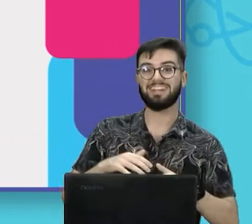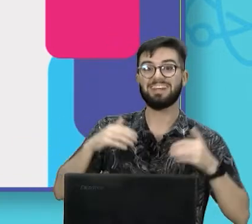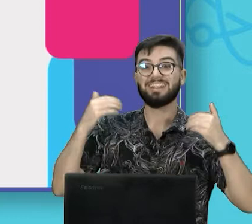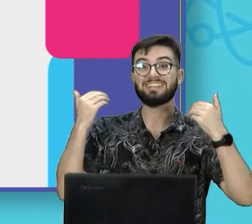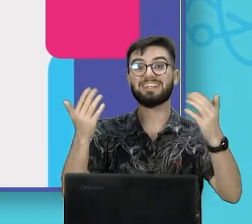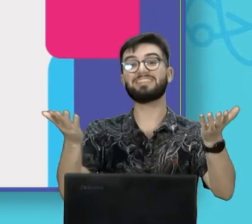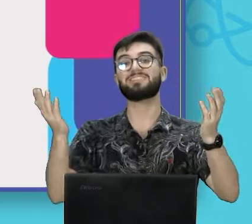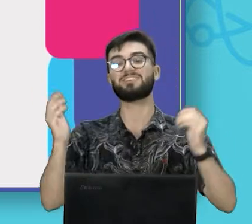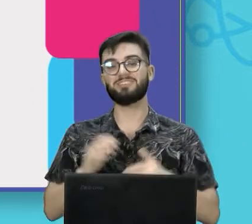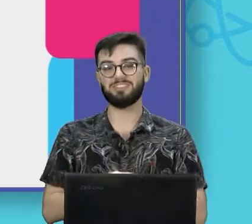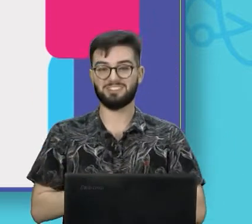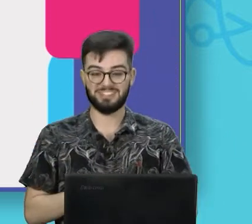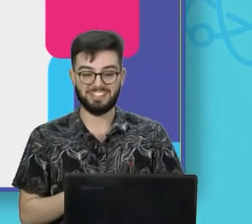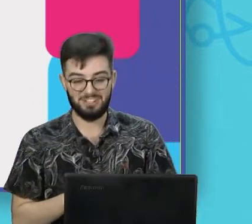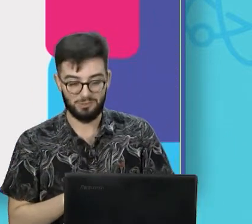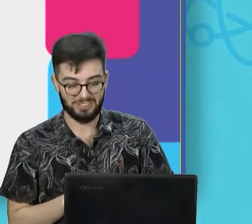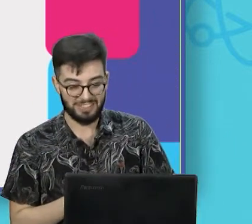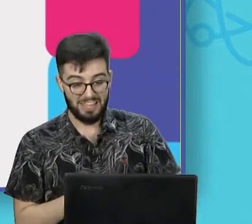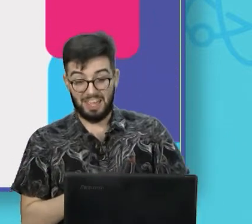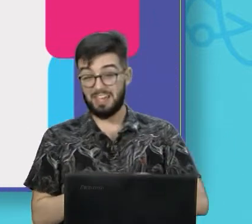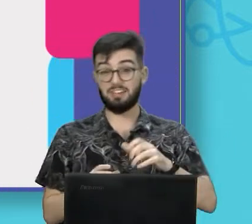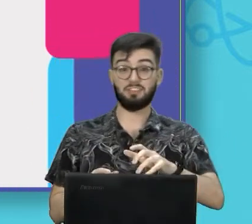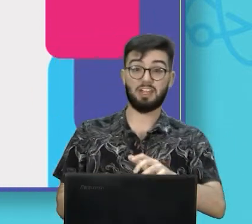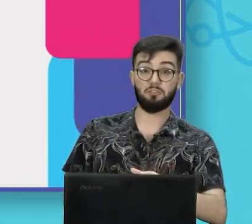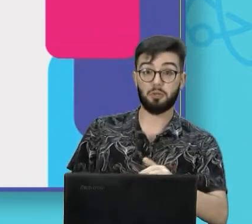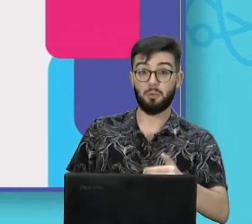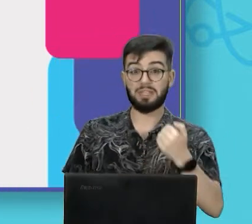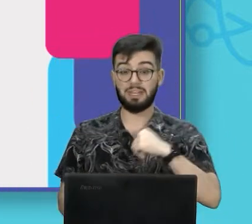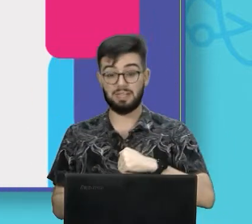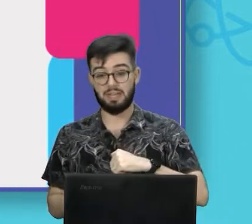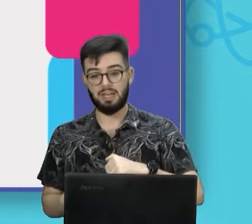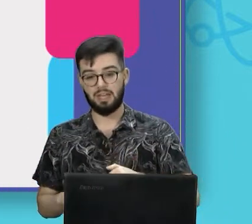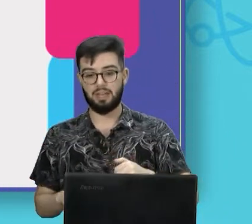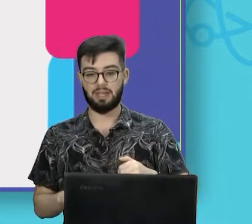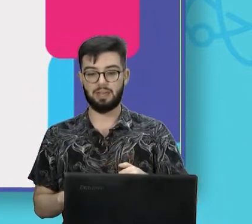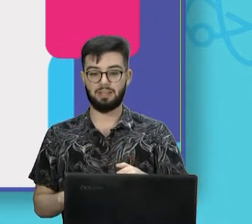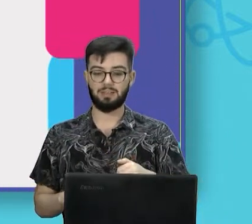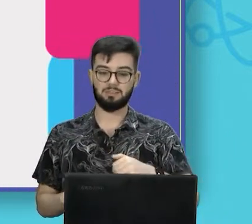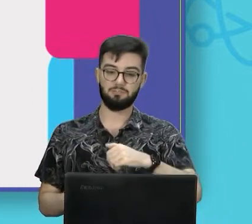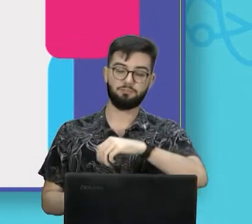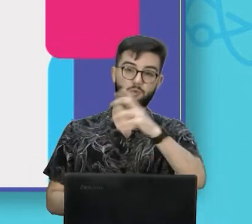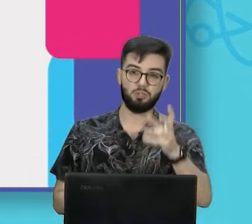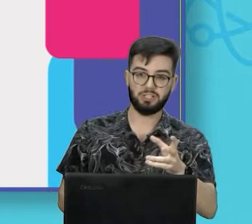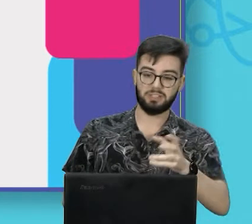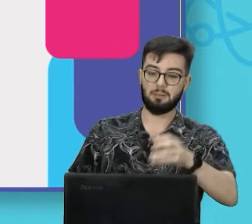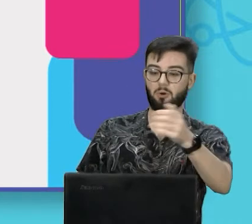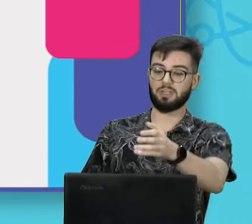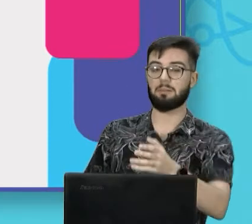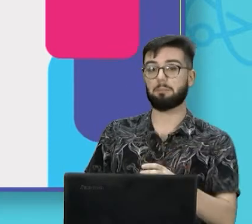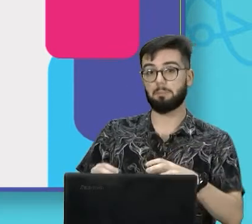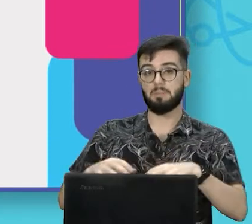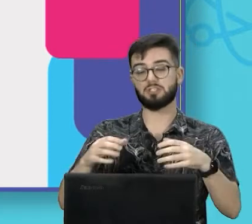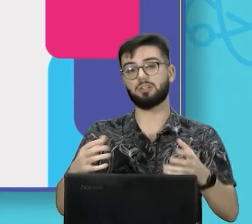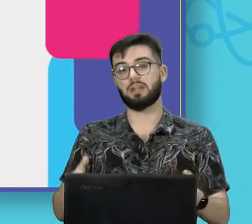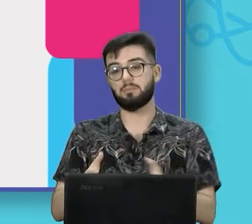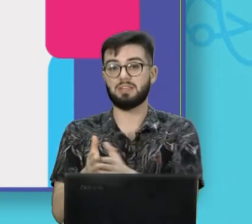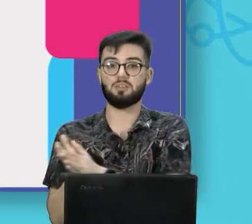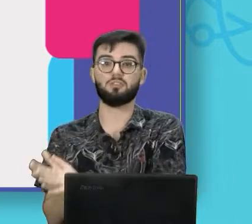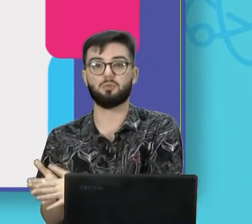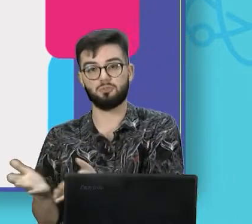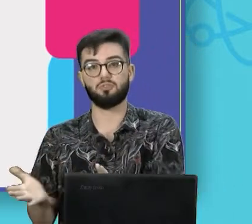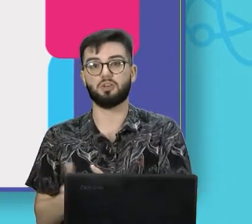gente tem seis constituições anteriores é inevitável que o ENEM e fuja de abordar